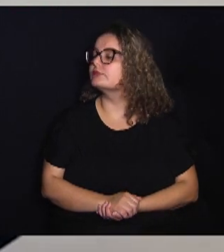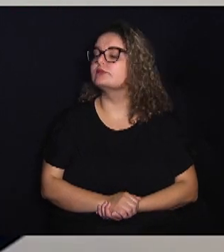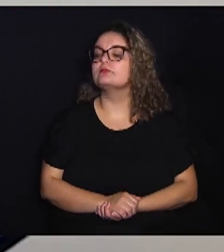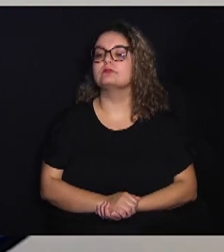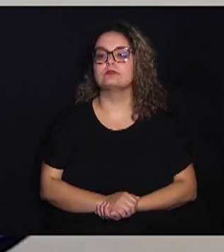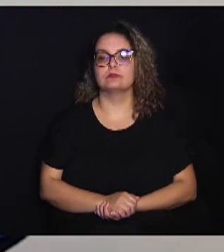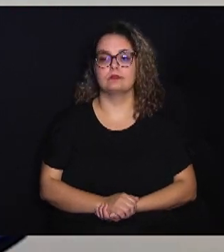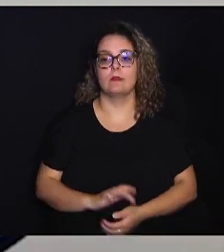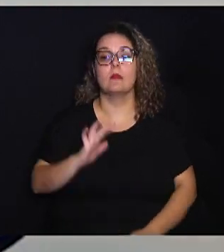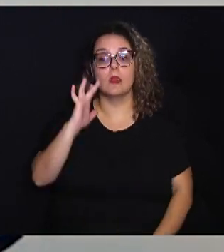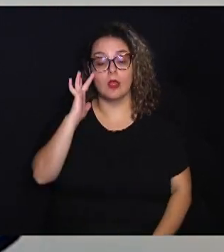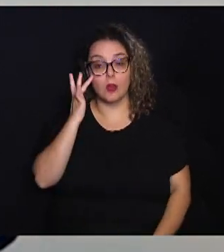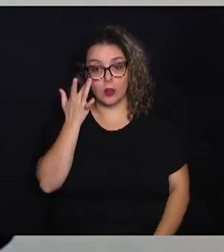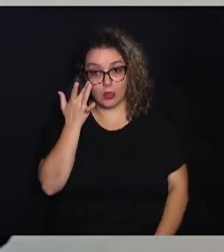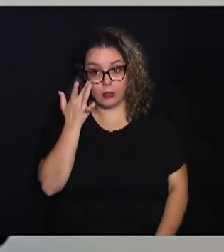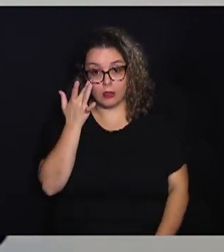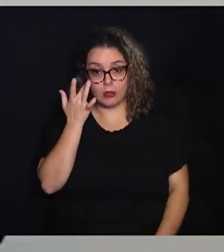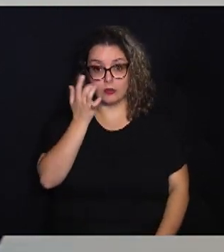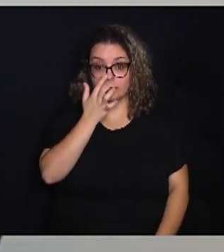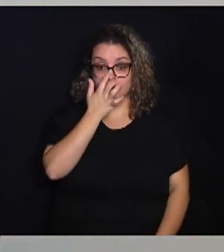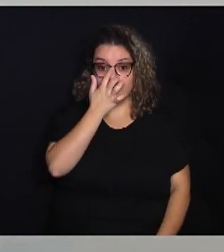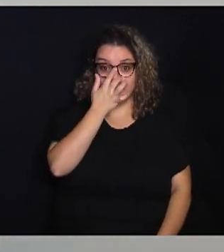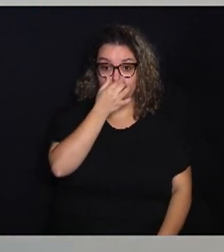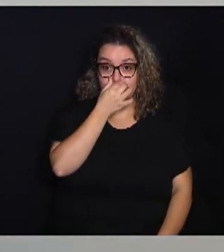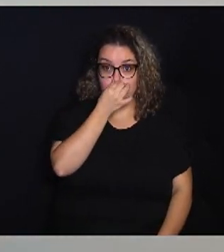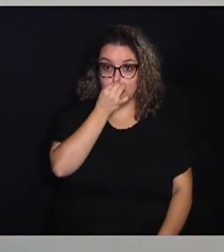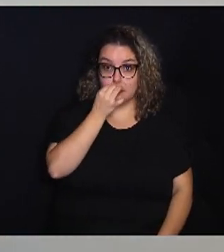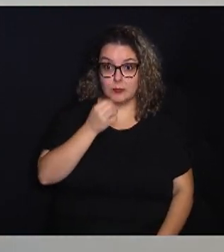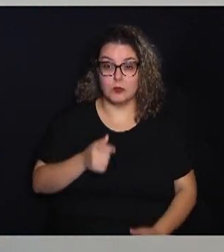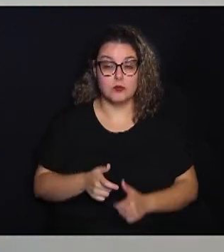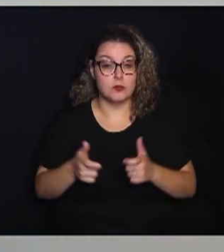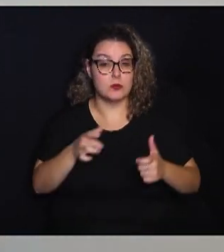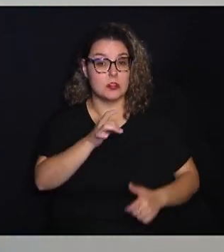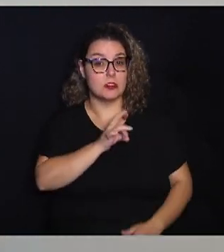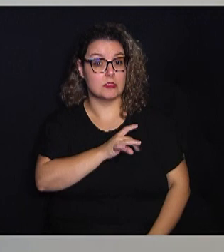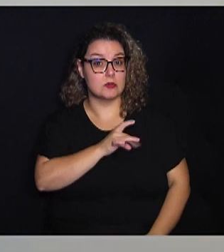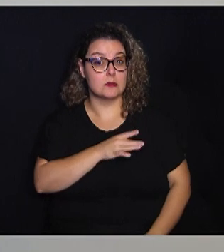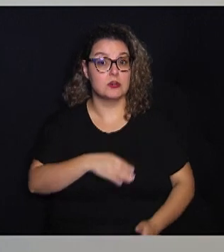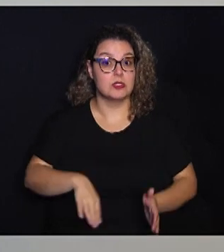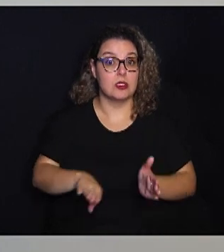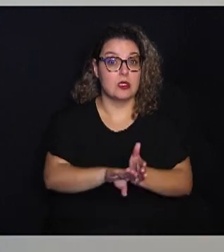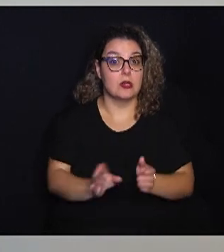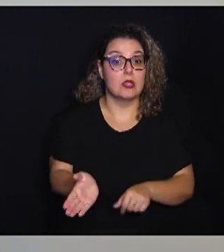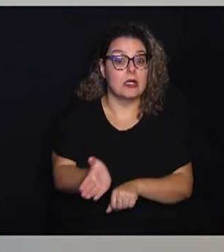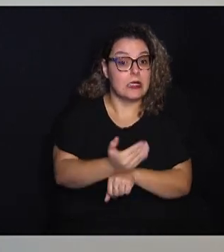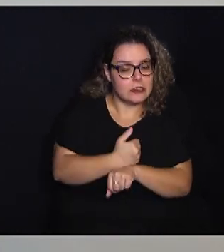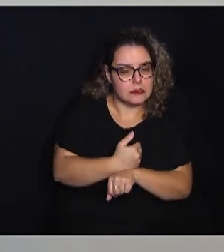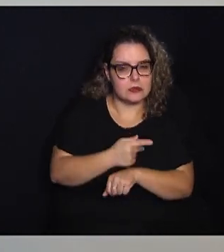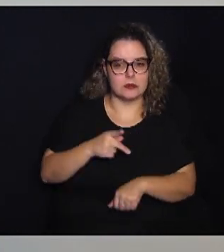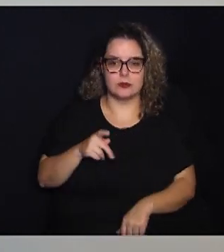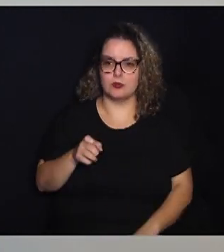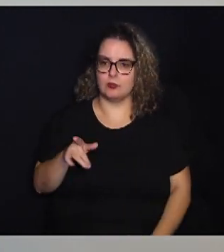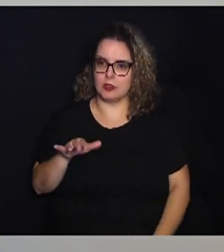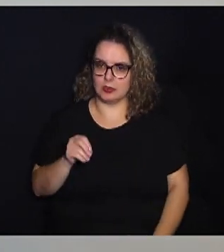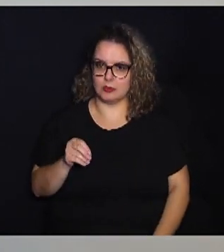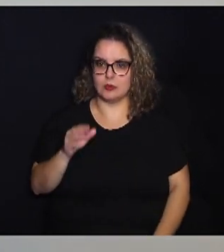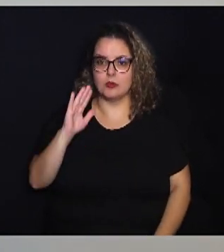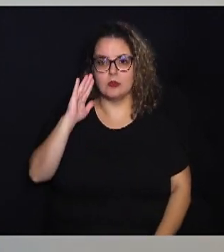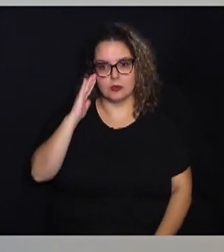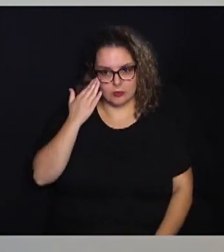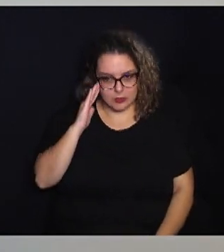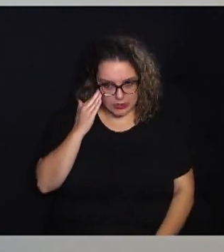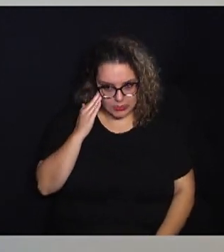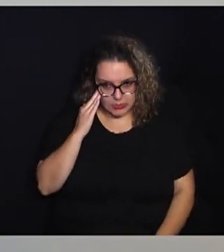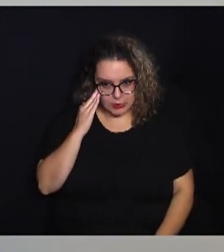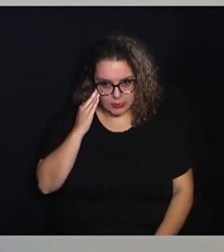Eu acho que os grandes medos vieram antes do Pedro nascer, até para a gente entender qual